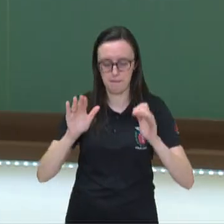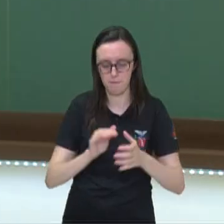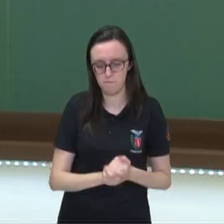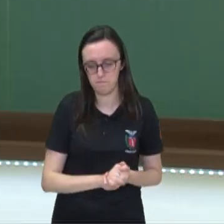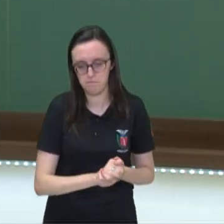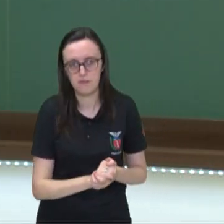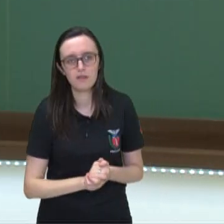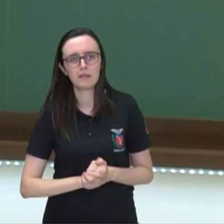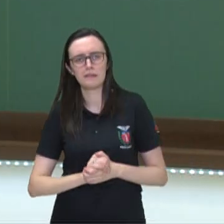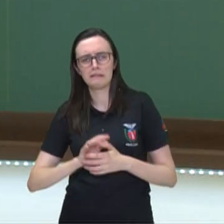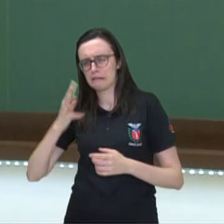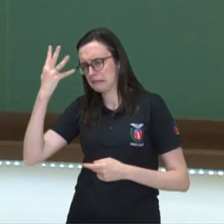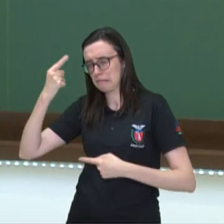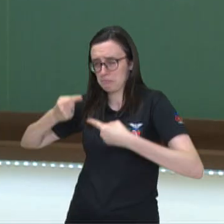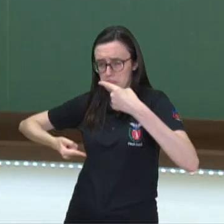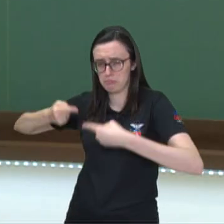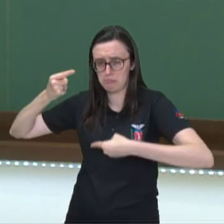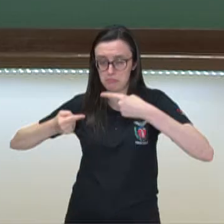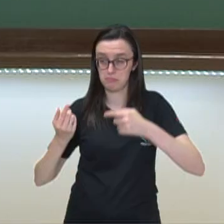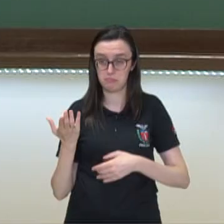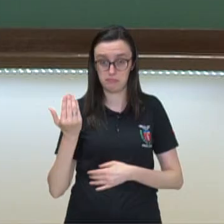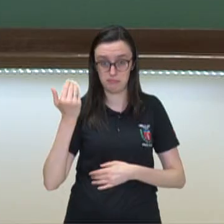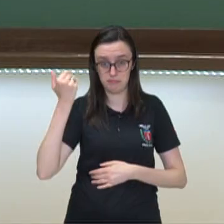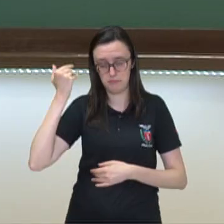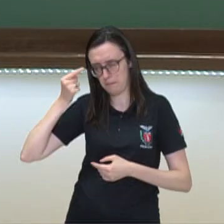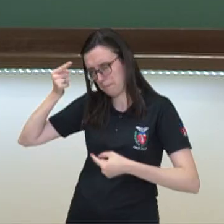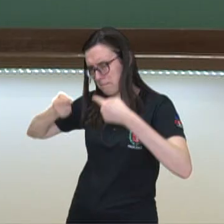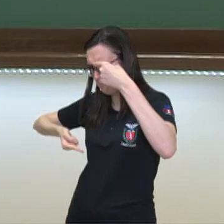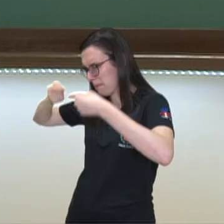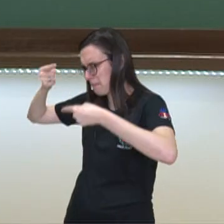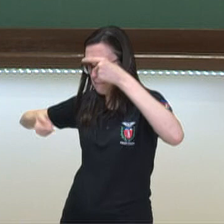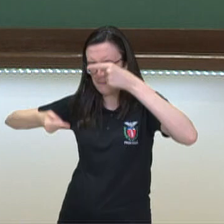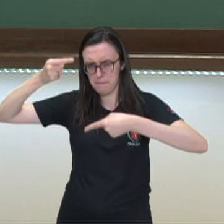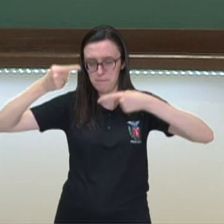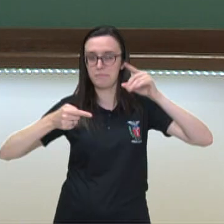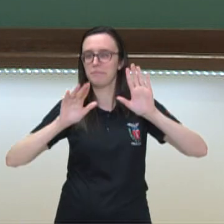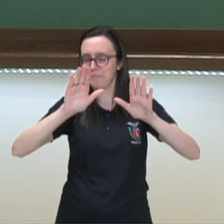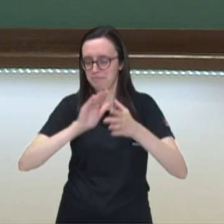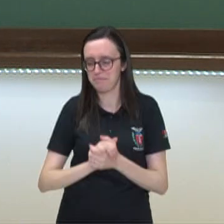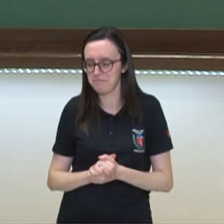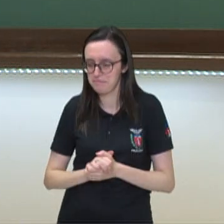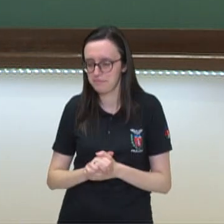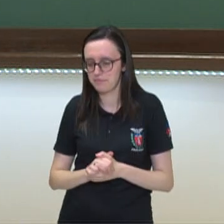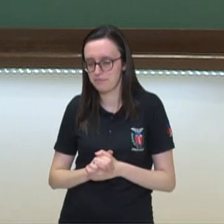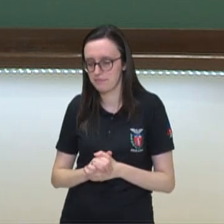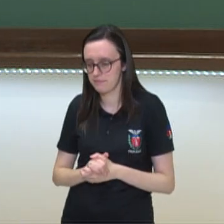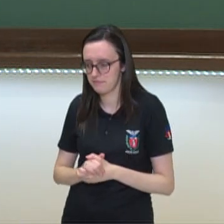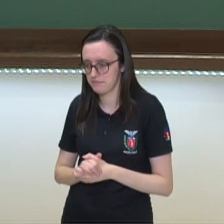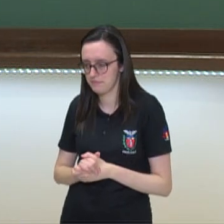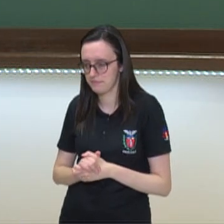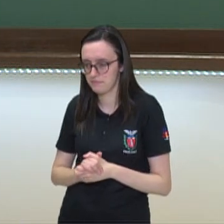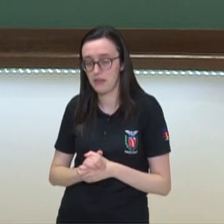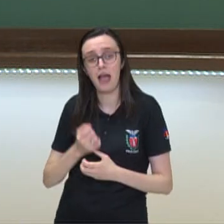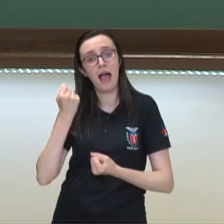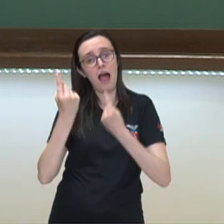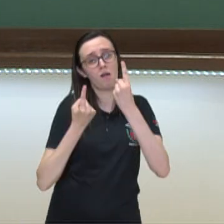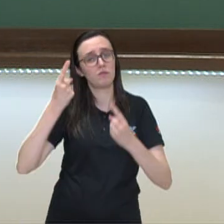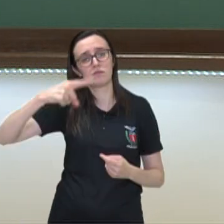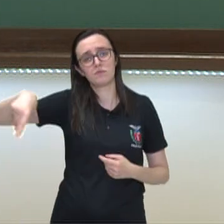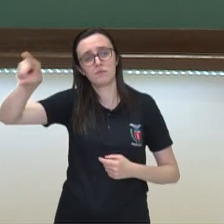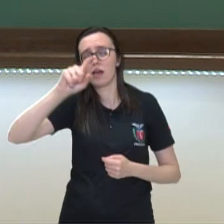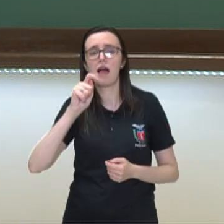uma polêmica um tempo atrás. Alguns de vocês não